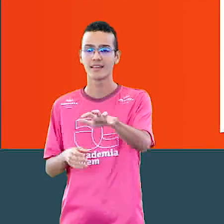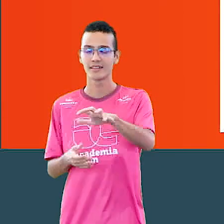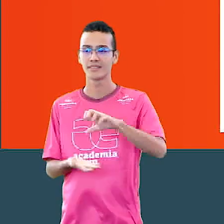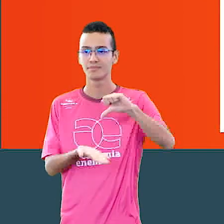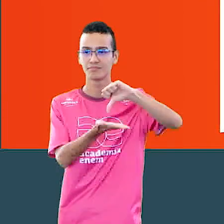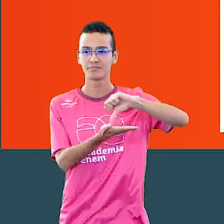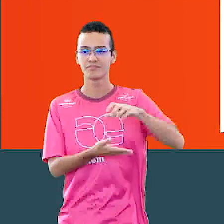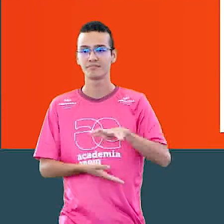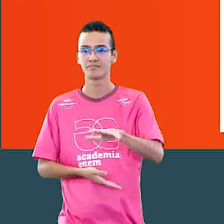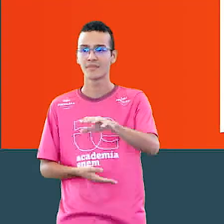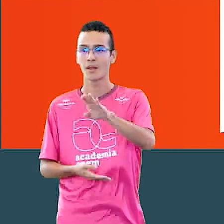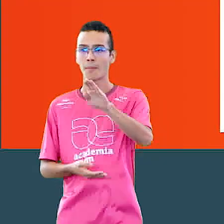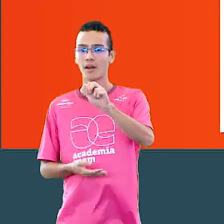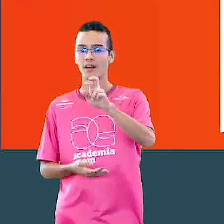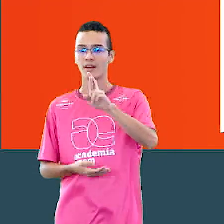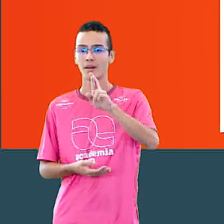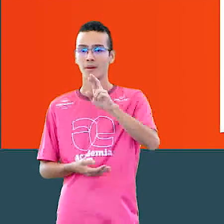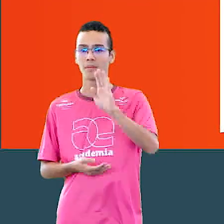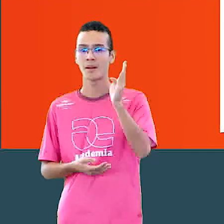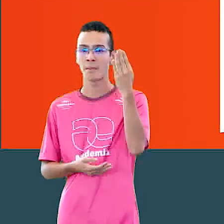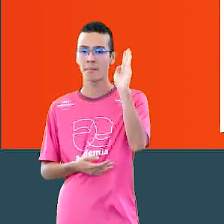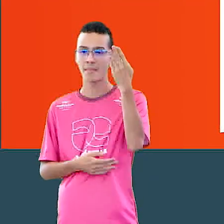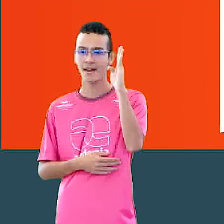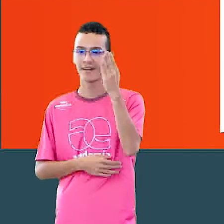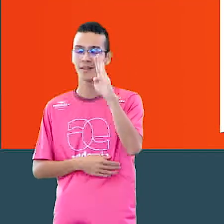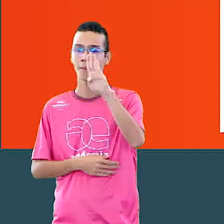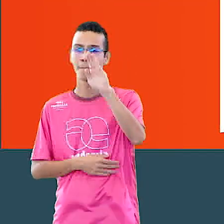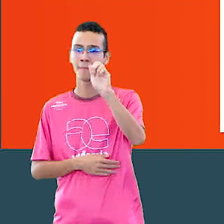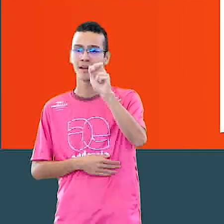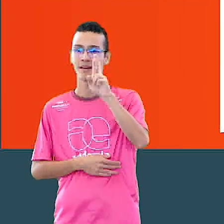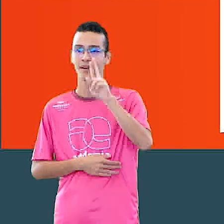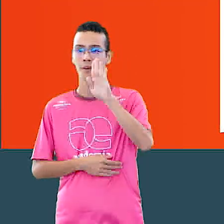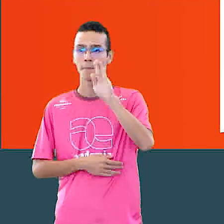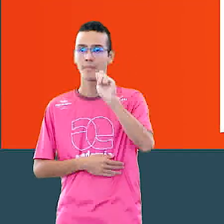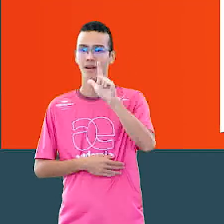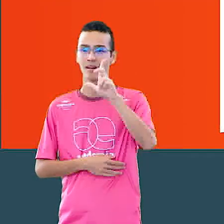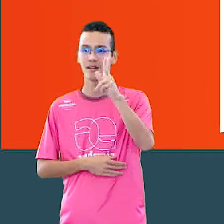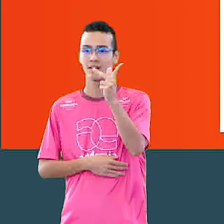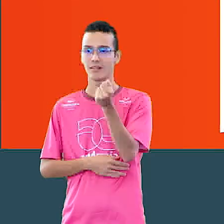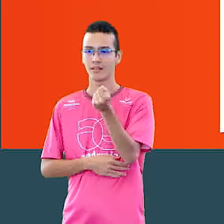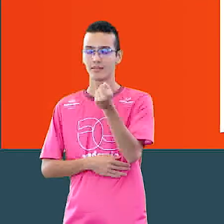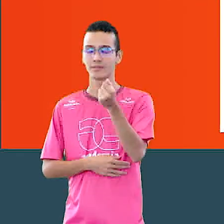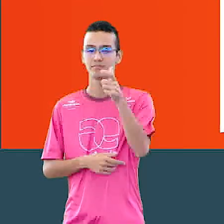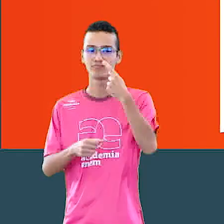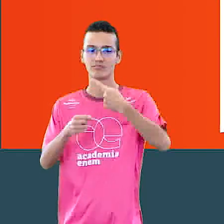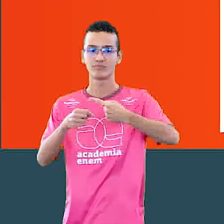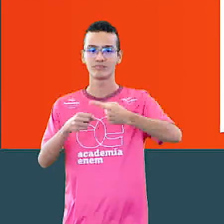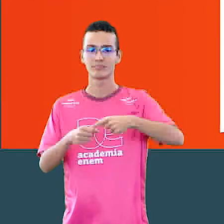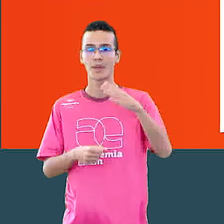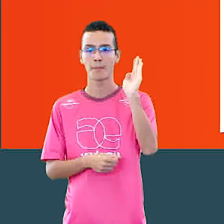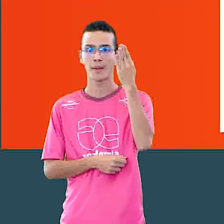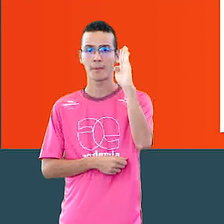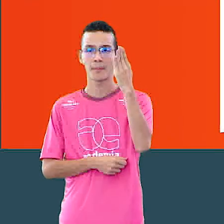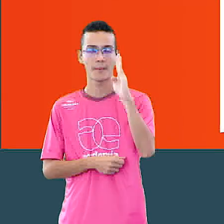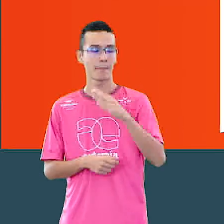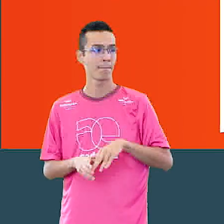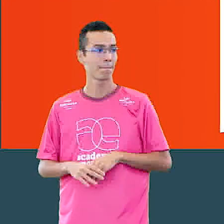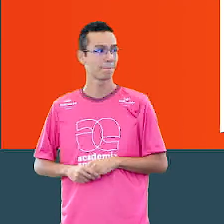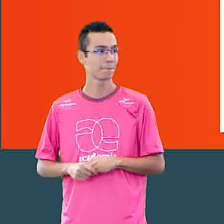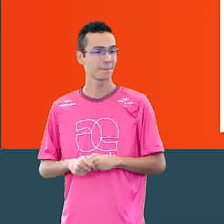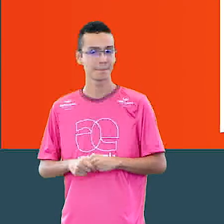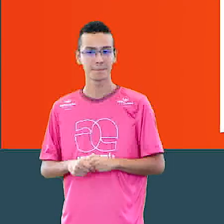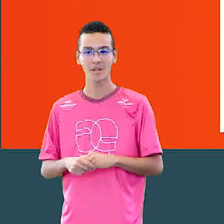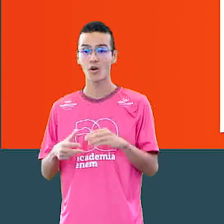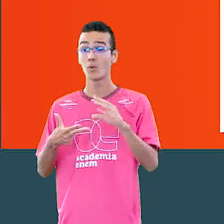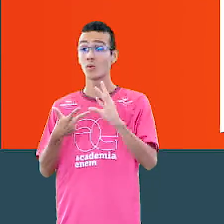Em Barbalha, tá? Então, é federal também, mas é separado. O SISU que você entra para o UFCA, ele é